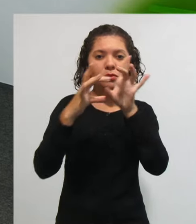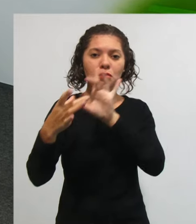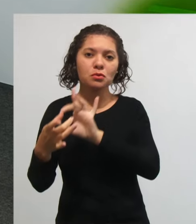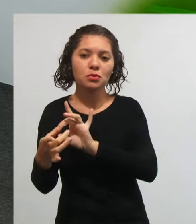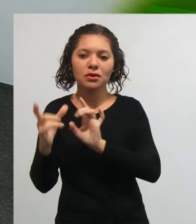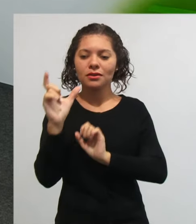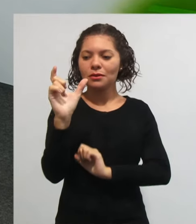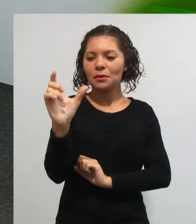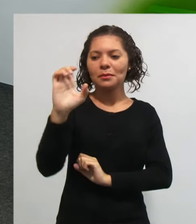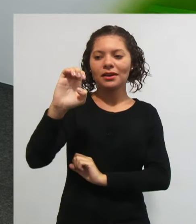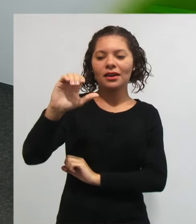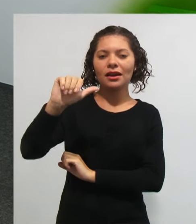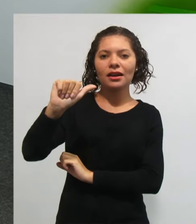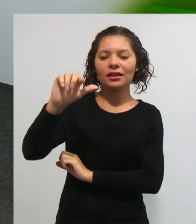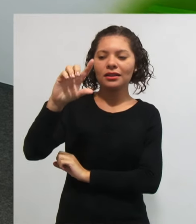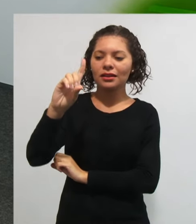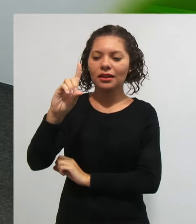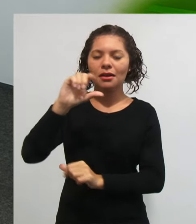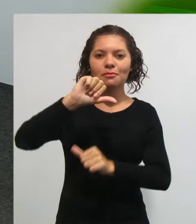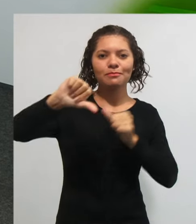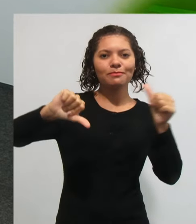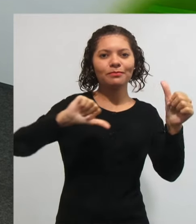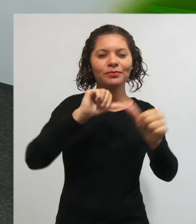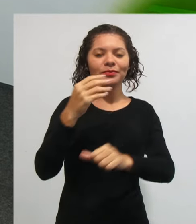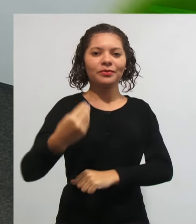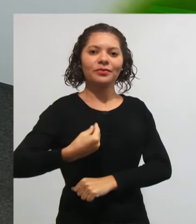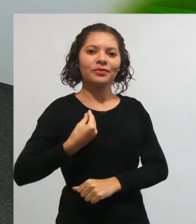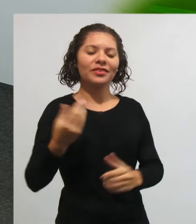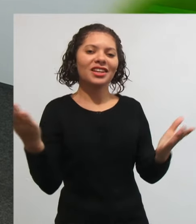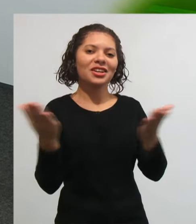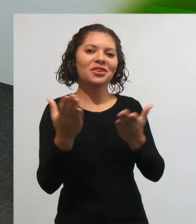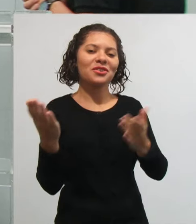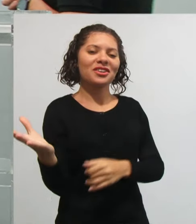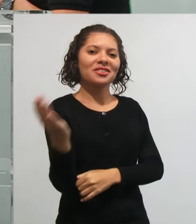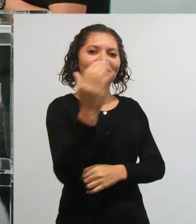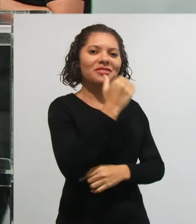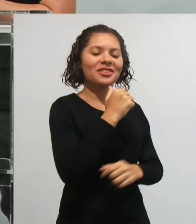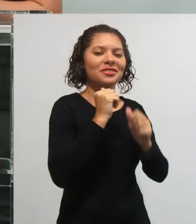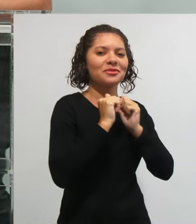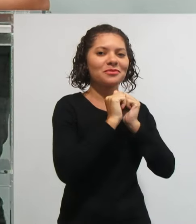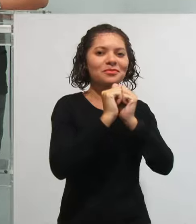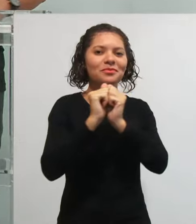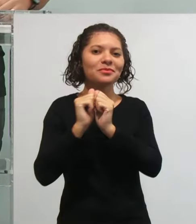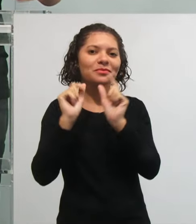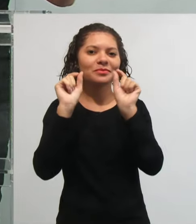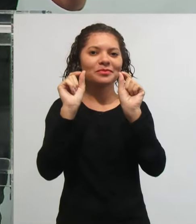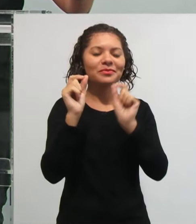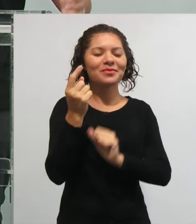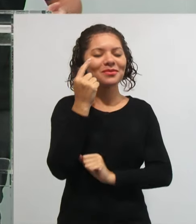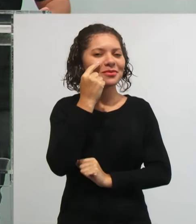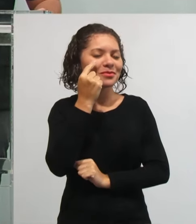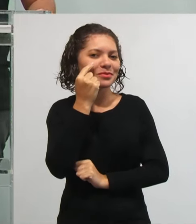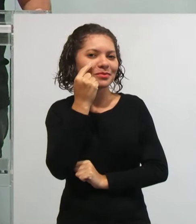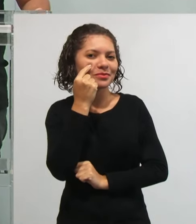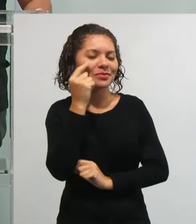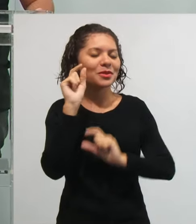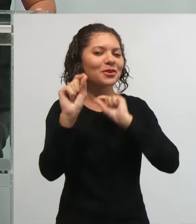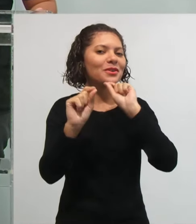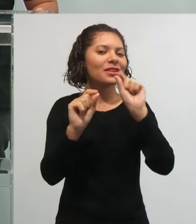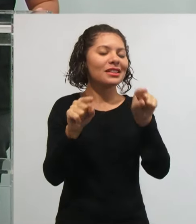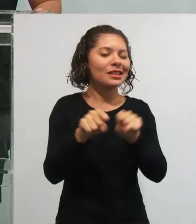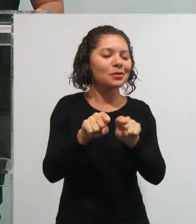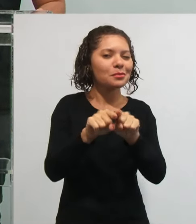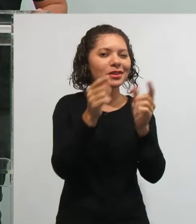EAD mudando realidades agora vem comigo e me acompanha aqui então para que nós possamos aí estudar